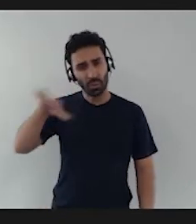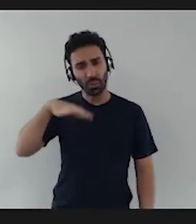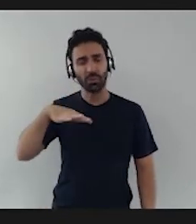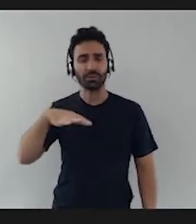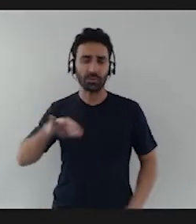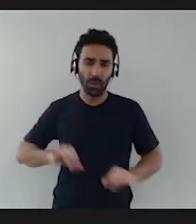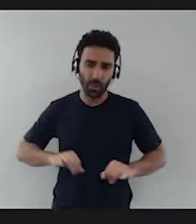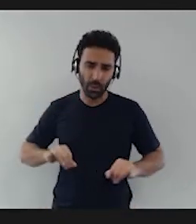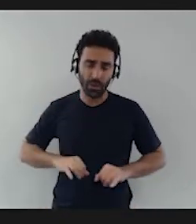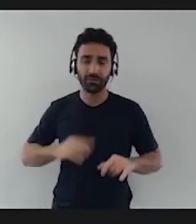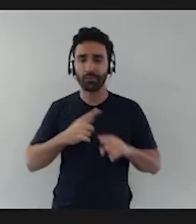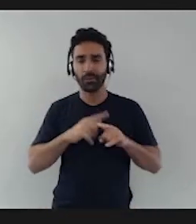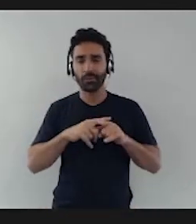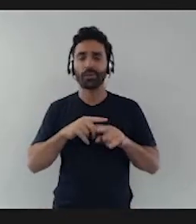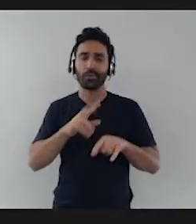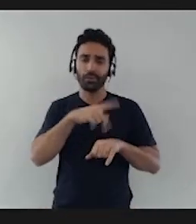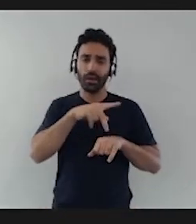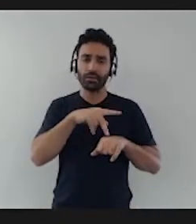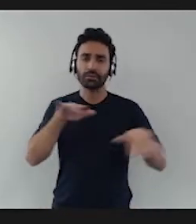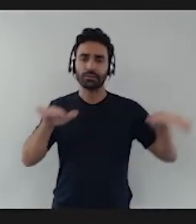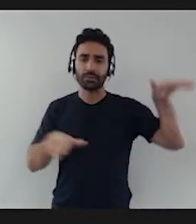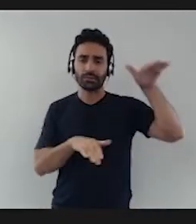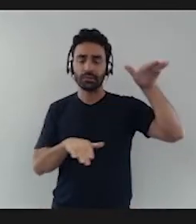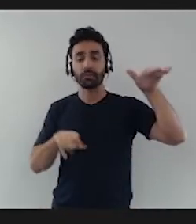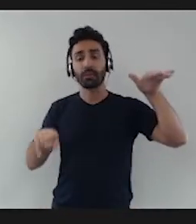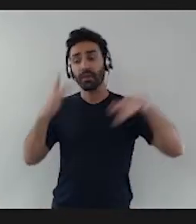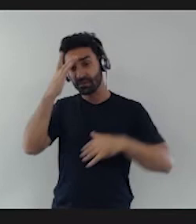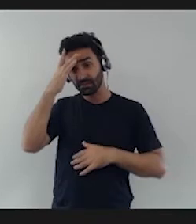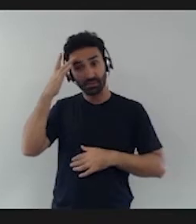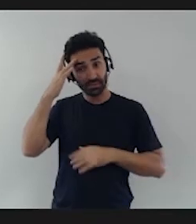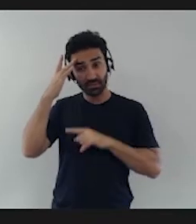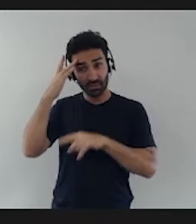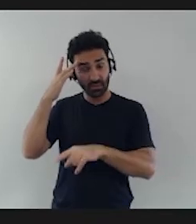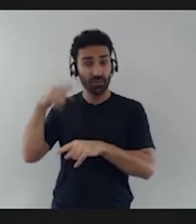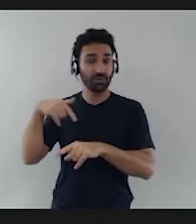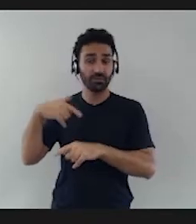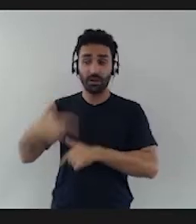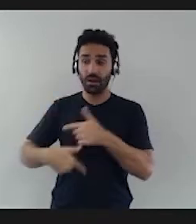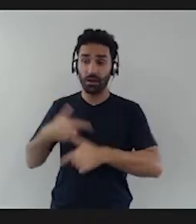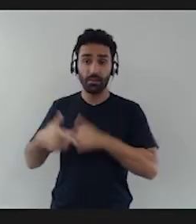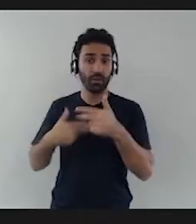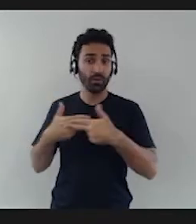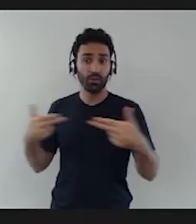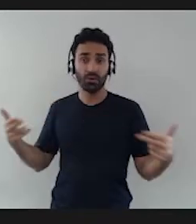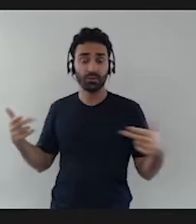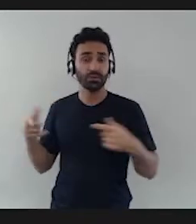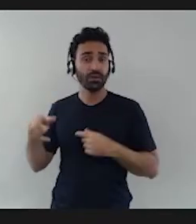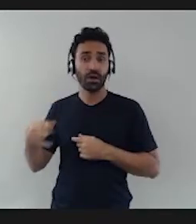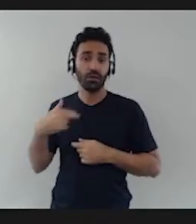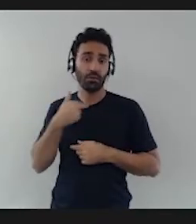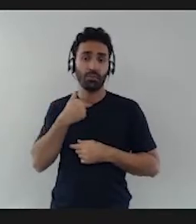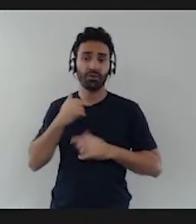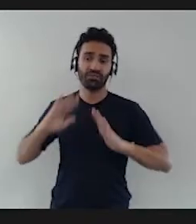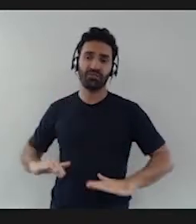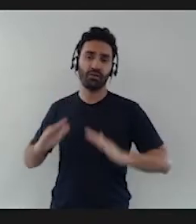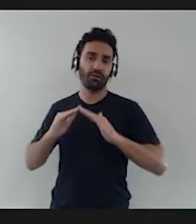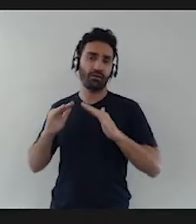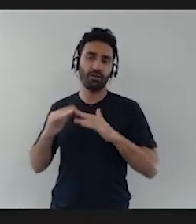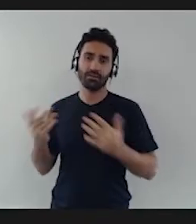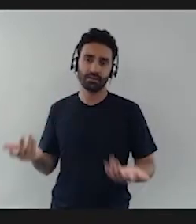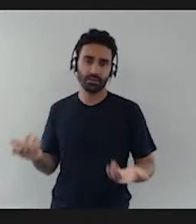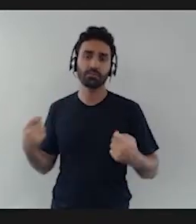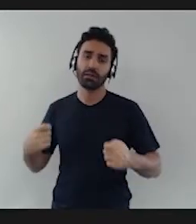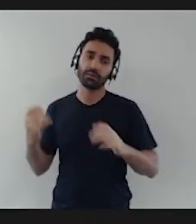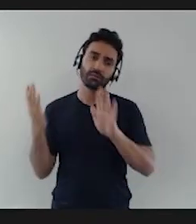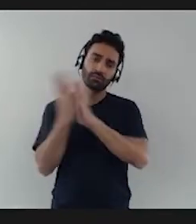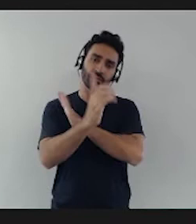desigualdade, elas exercem atribuições que não lhes permitem ficar em casa.